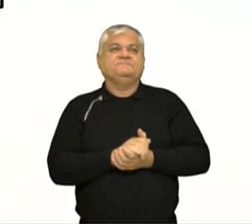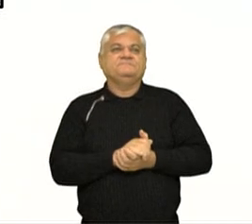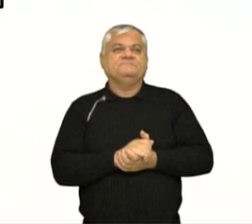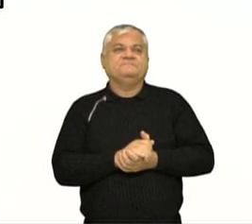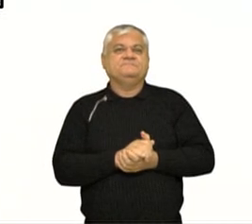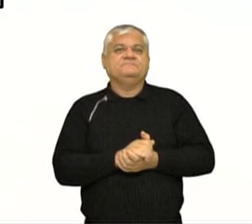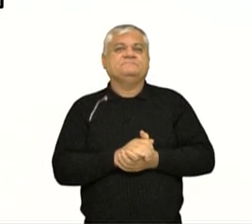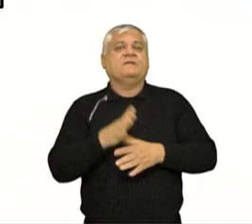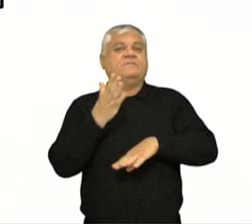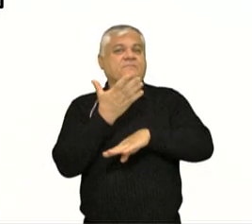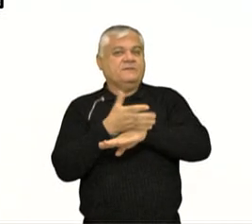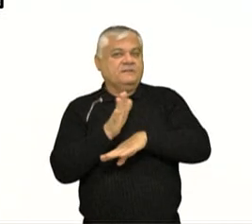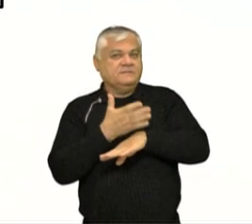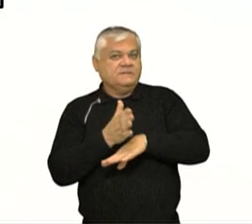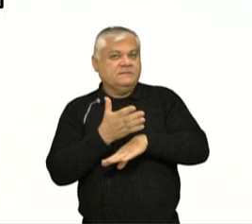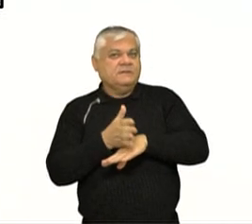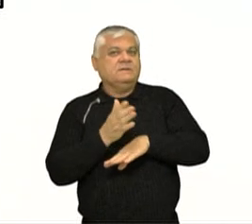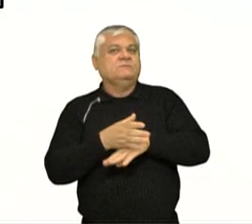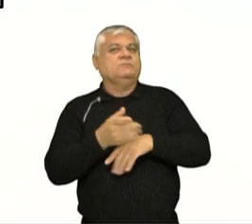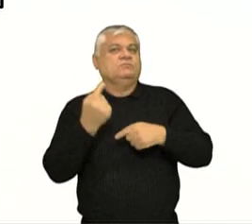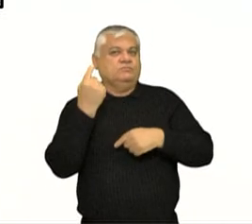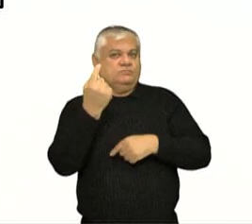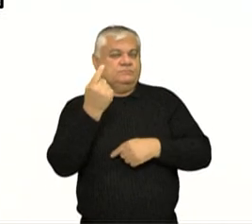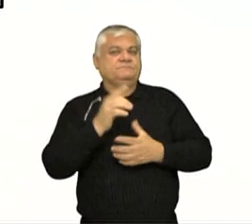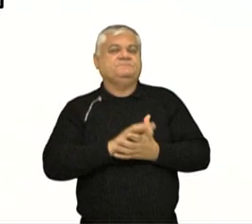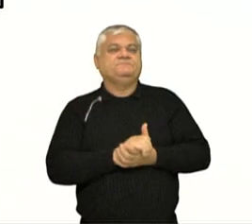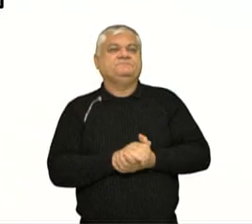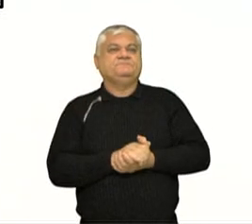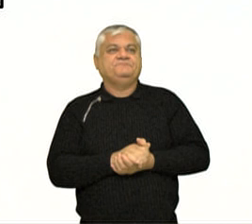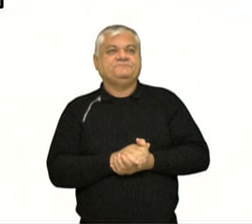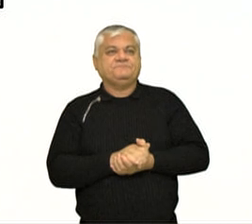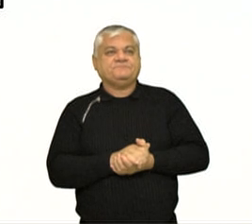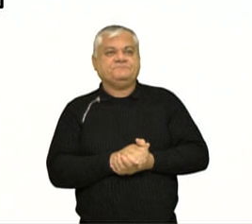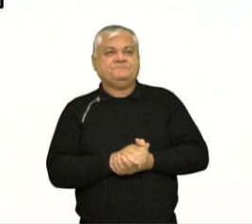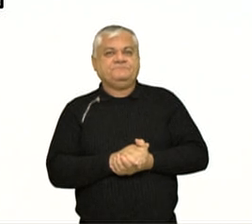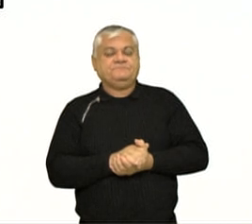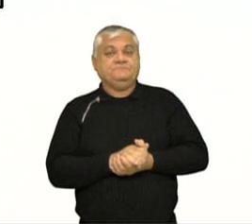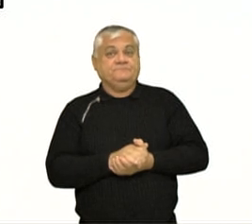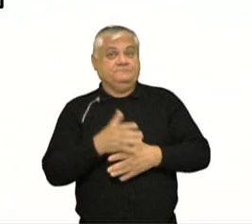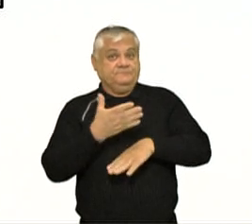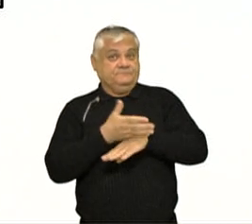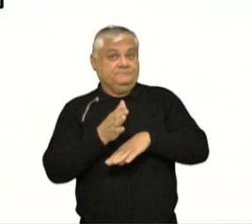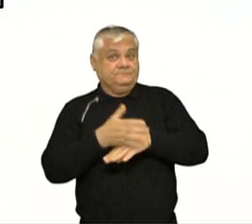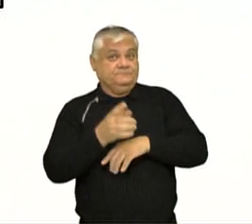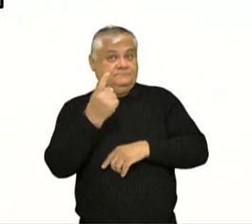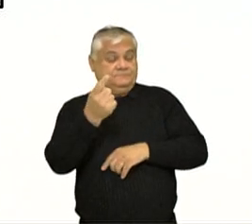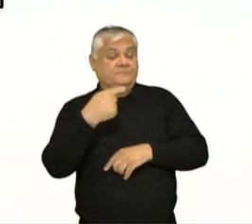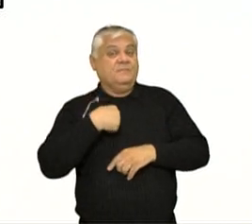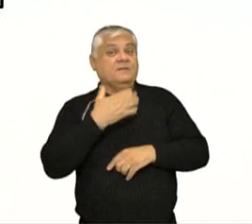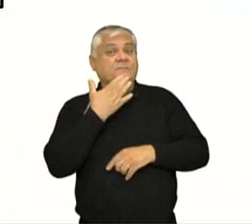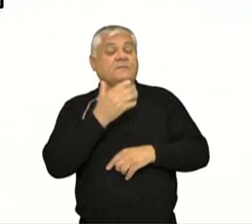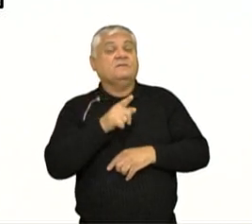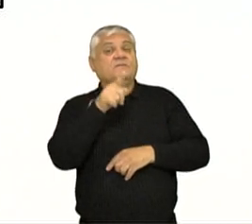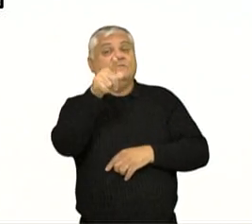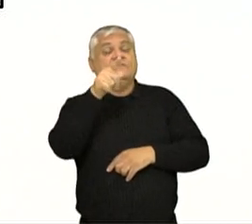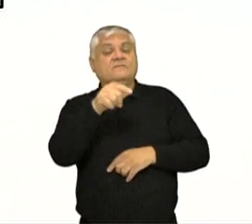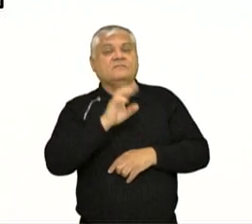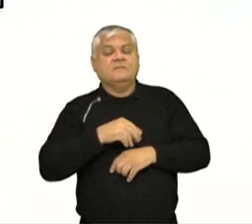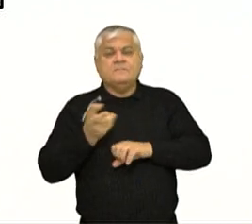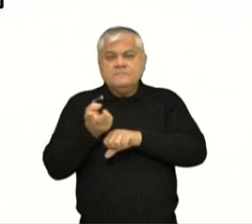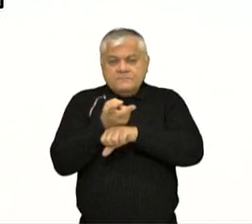Então, vamos lá, vamos para o praticando 1. No praticando 1, ele pede para você